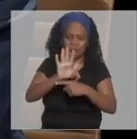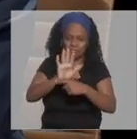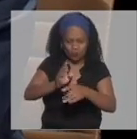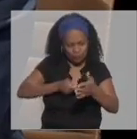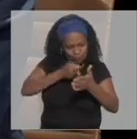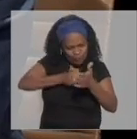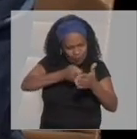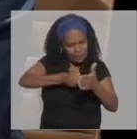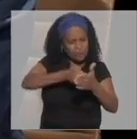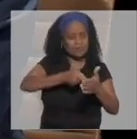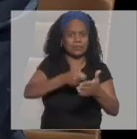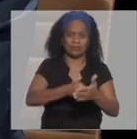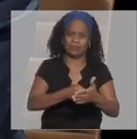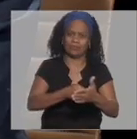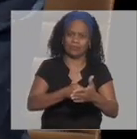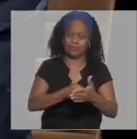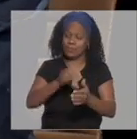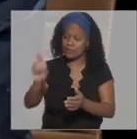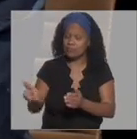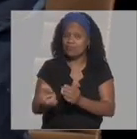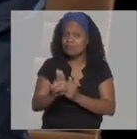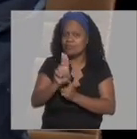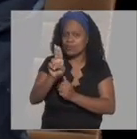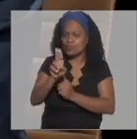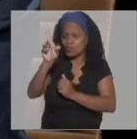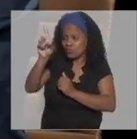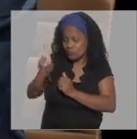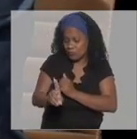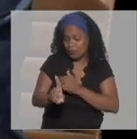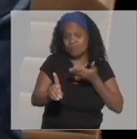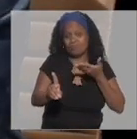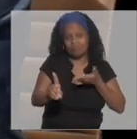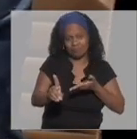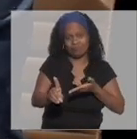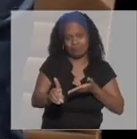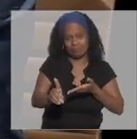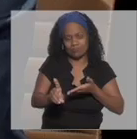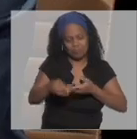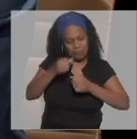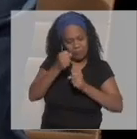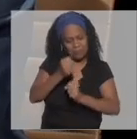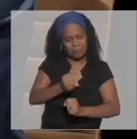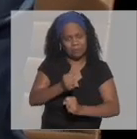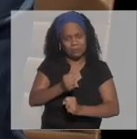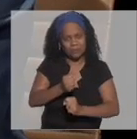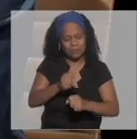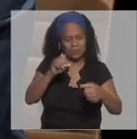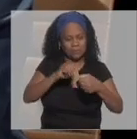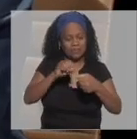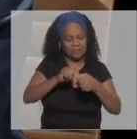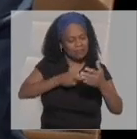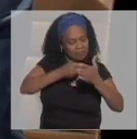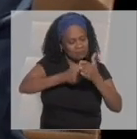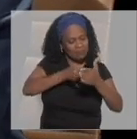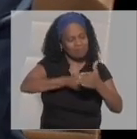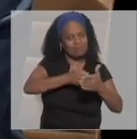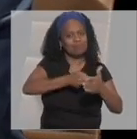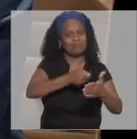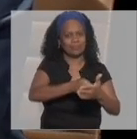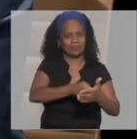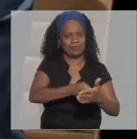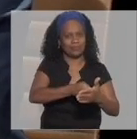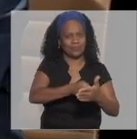que lutou né ou seja usou o direito pra poder é fazer essa luta